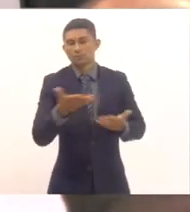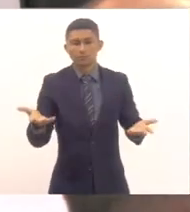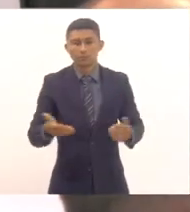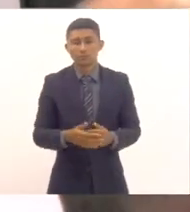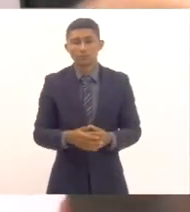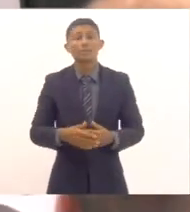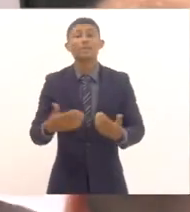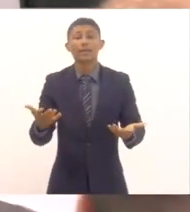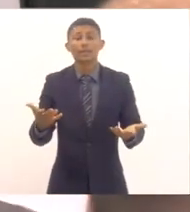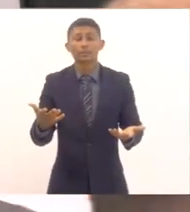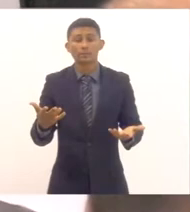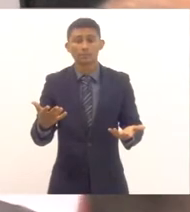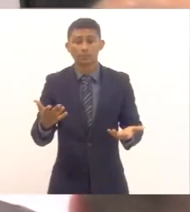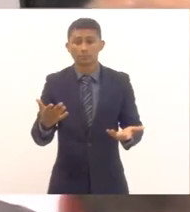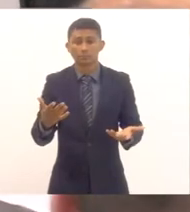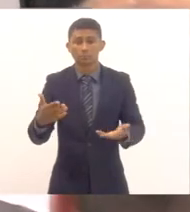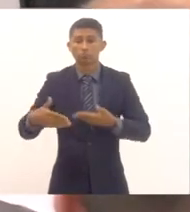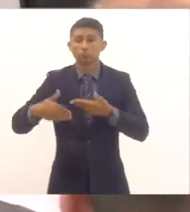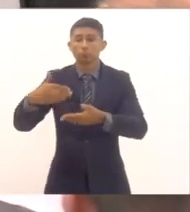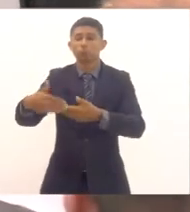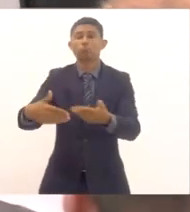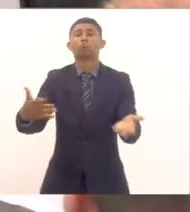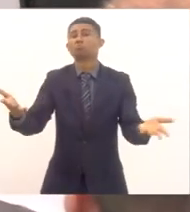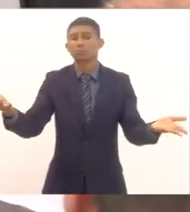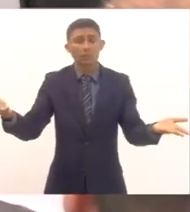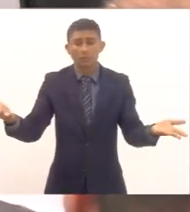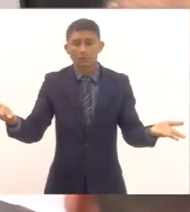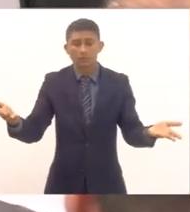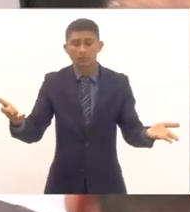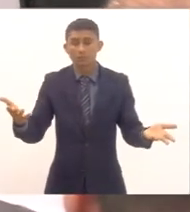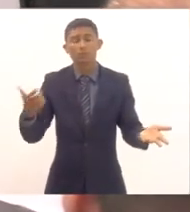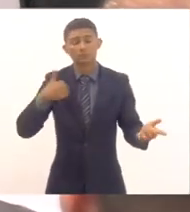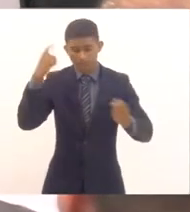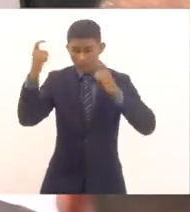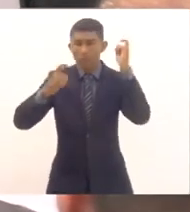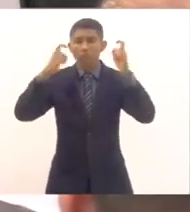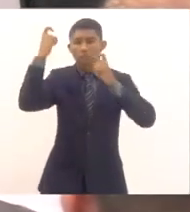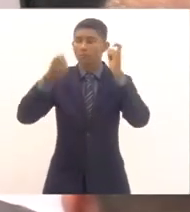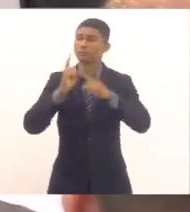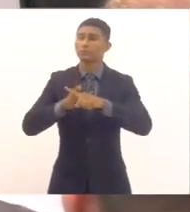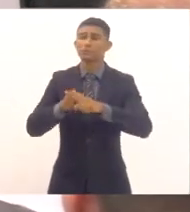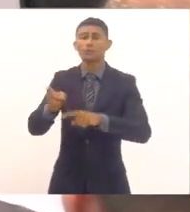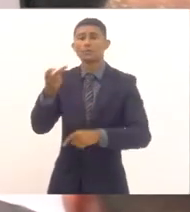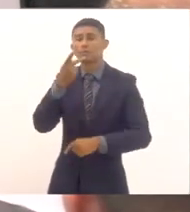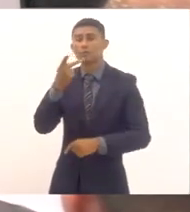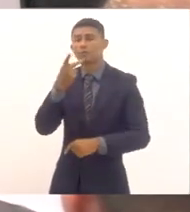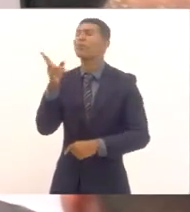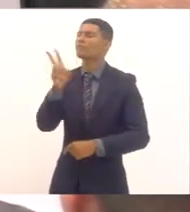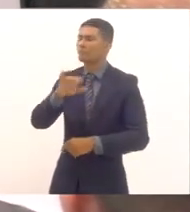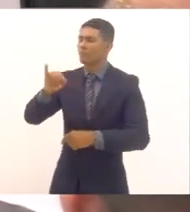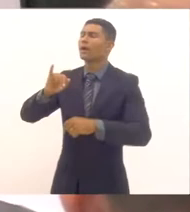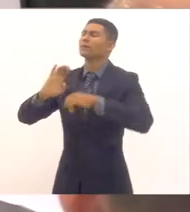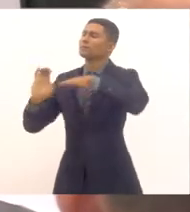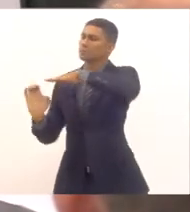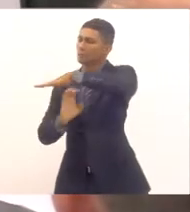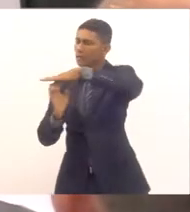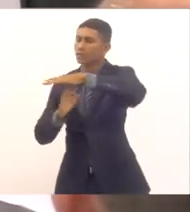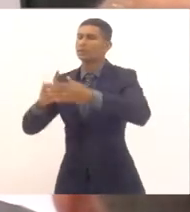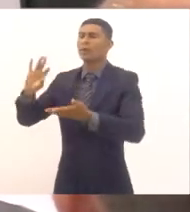até quando então fico preocupada porque a parte do momento tá sou colocou aqui vai ser contratado uma empresa